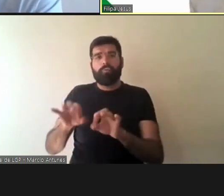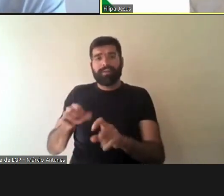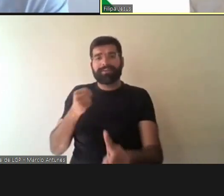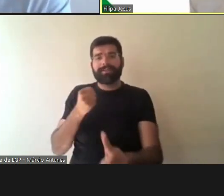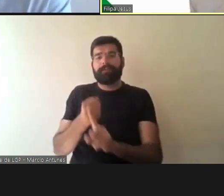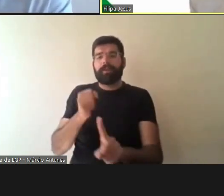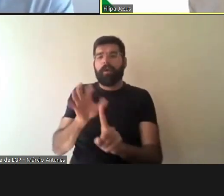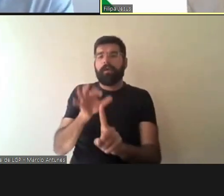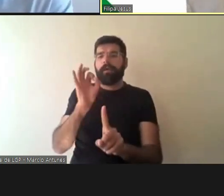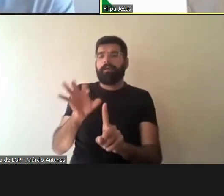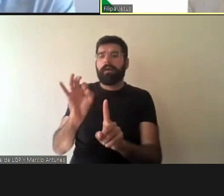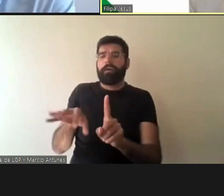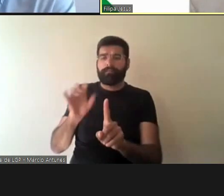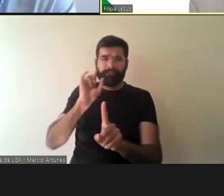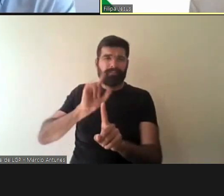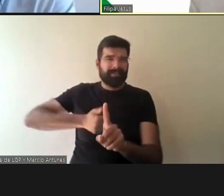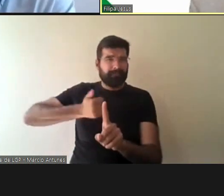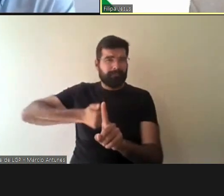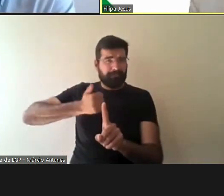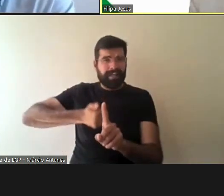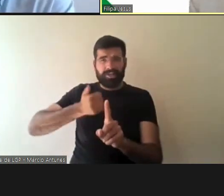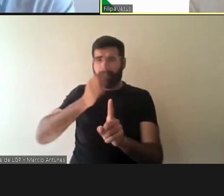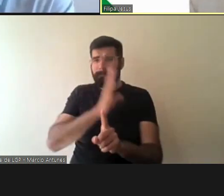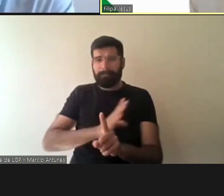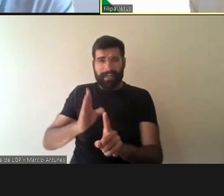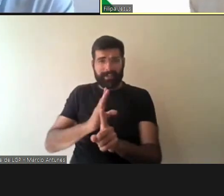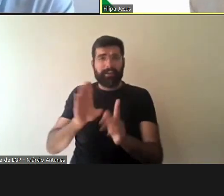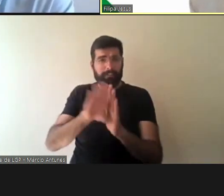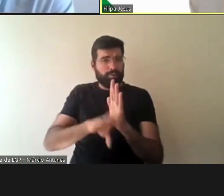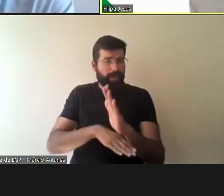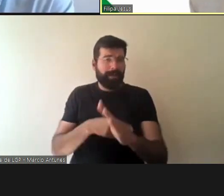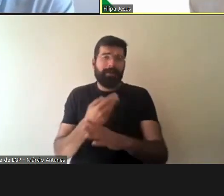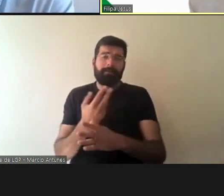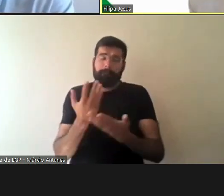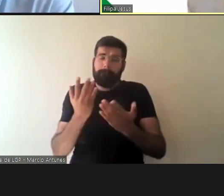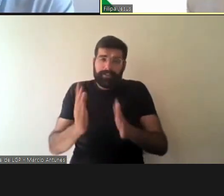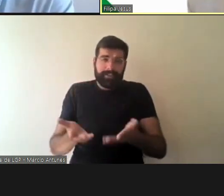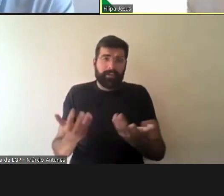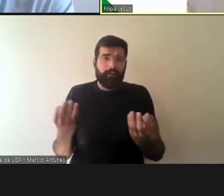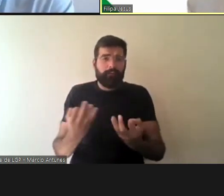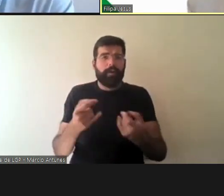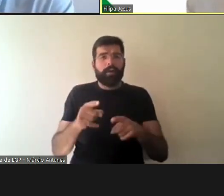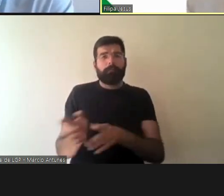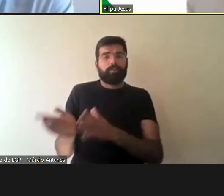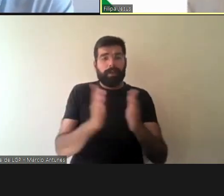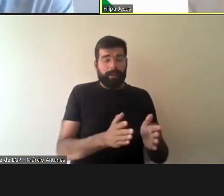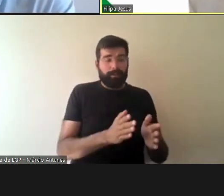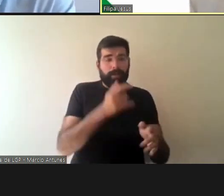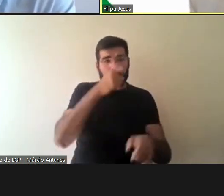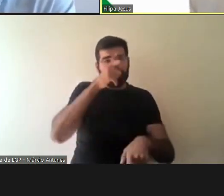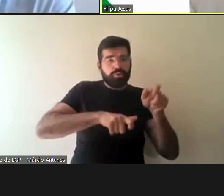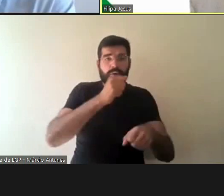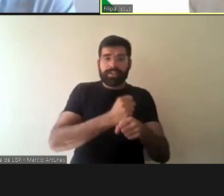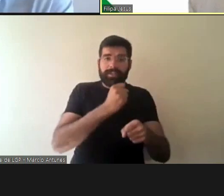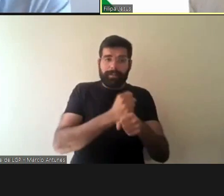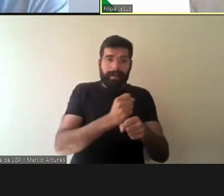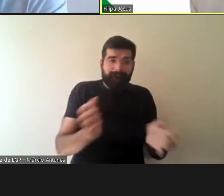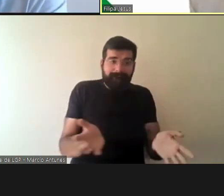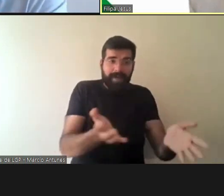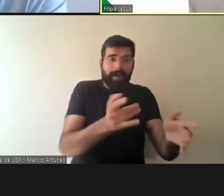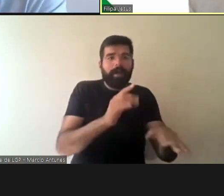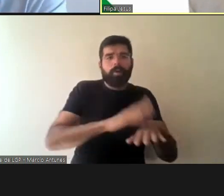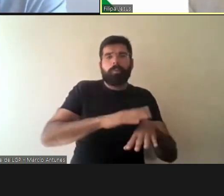parecem ser os principais desafios à implementação deste programa. Por um lado, a questão da mobilização dos trabalhadores. É difícil para os